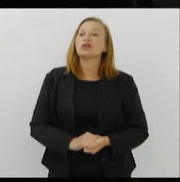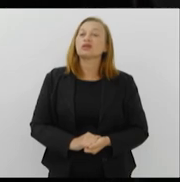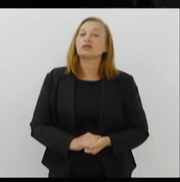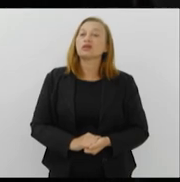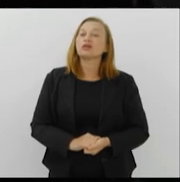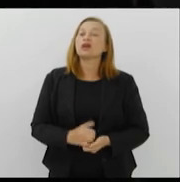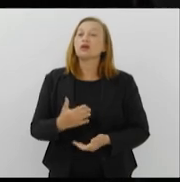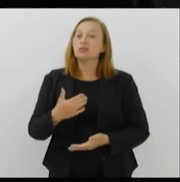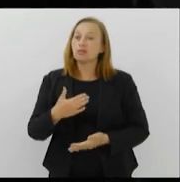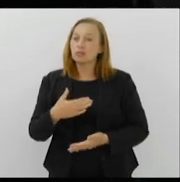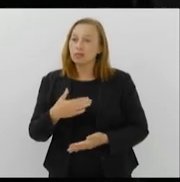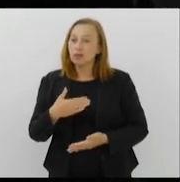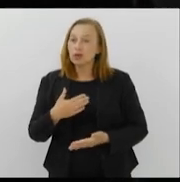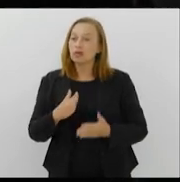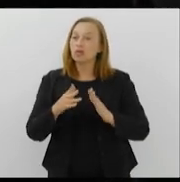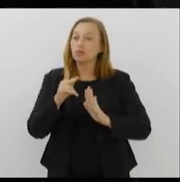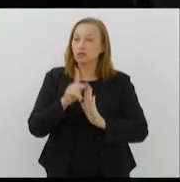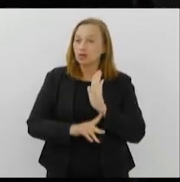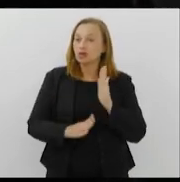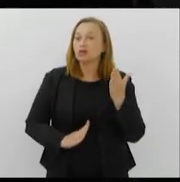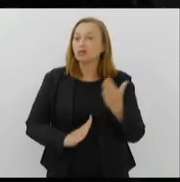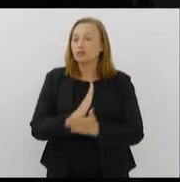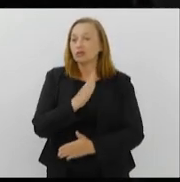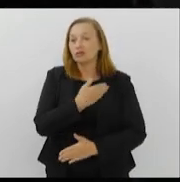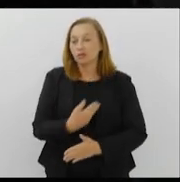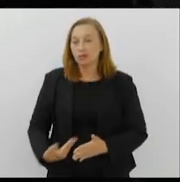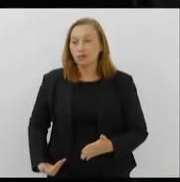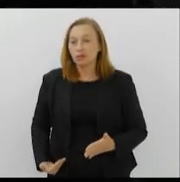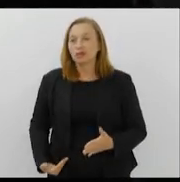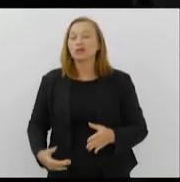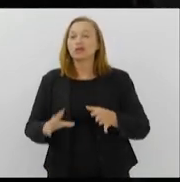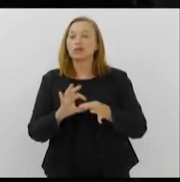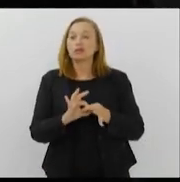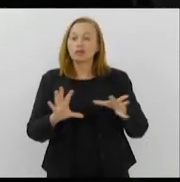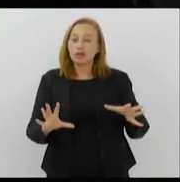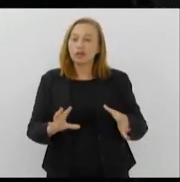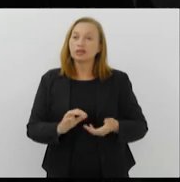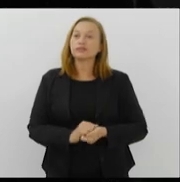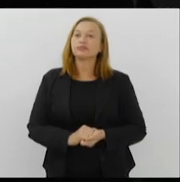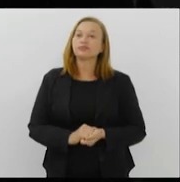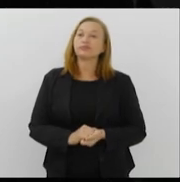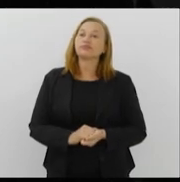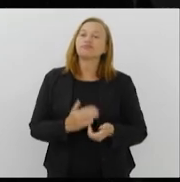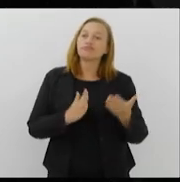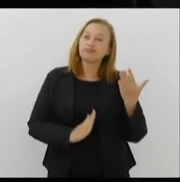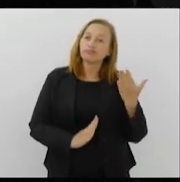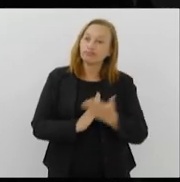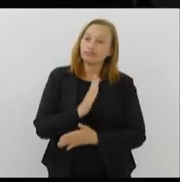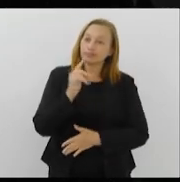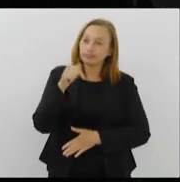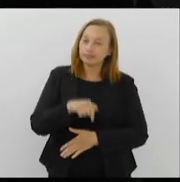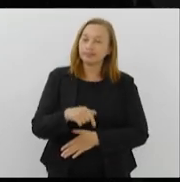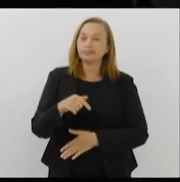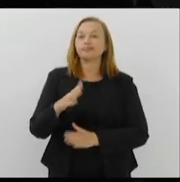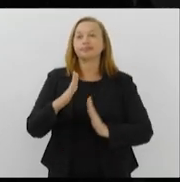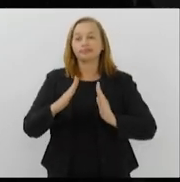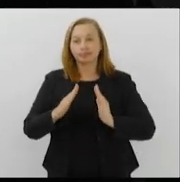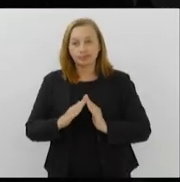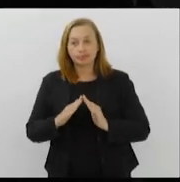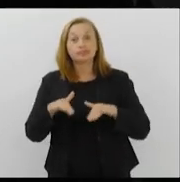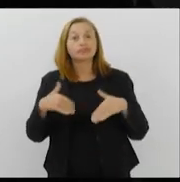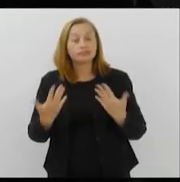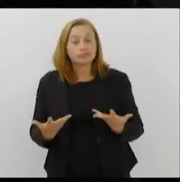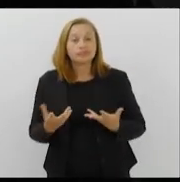minha autoria, aprovada pelo nosso governador, sancionado pelo nosso governador e aprovado aqui por esta casa. Então, a